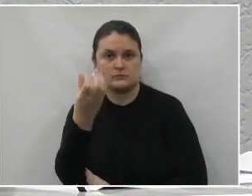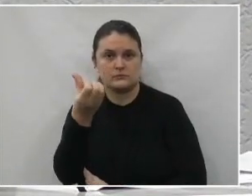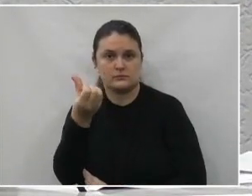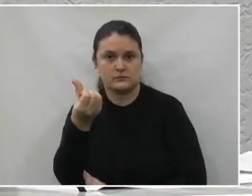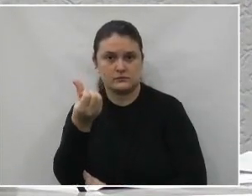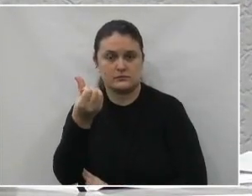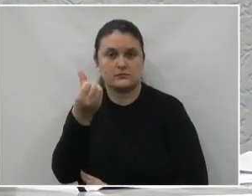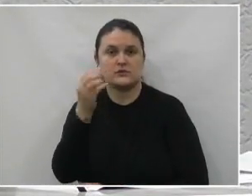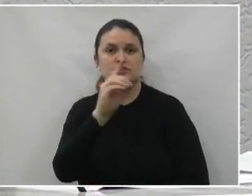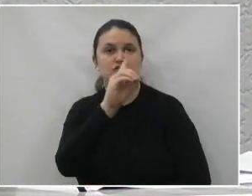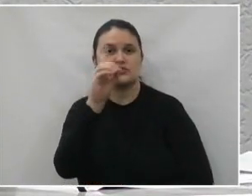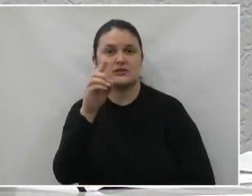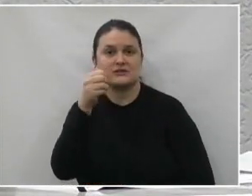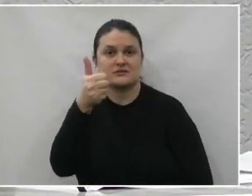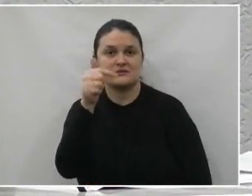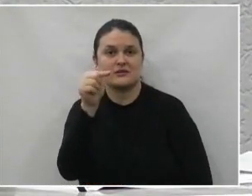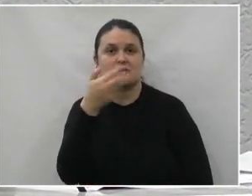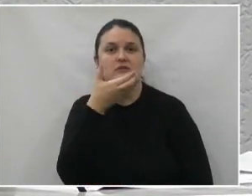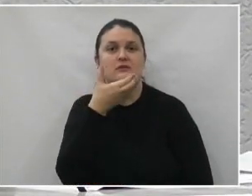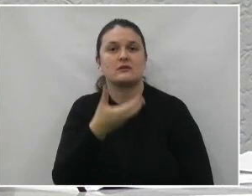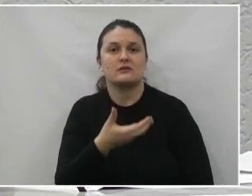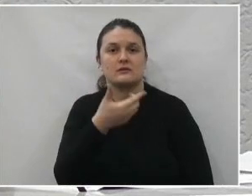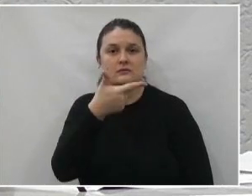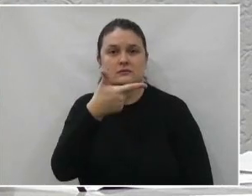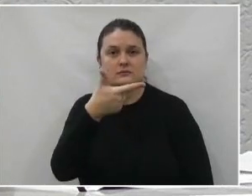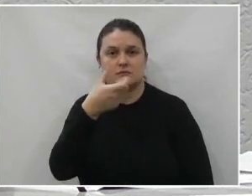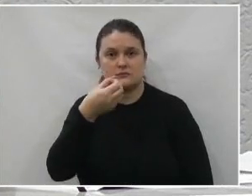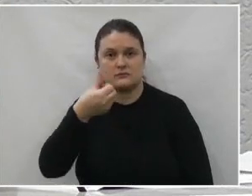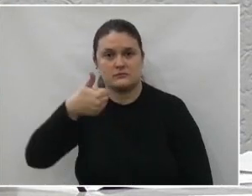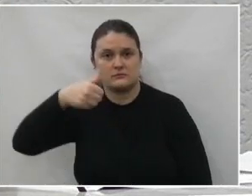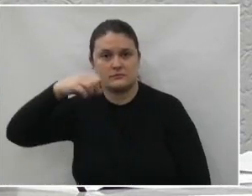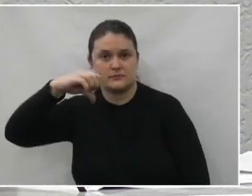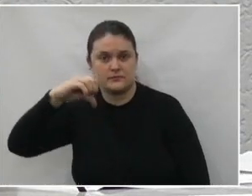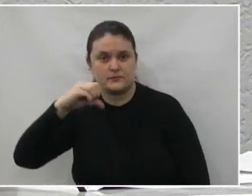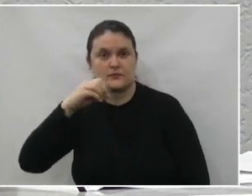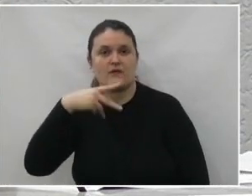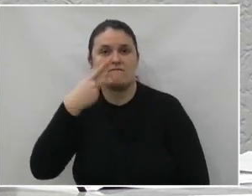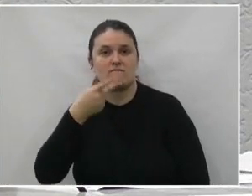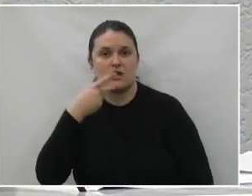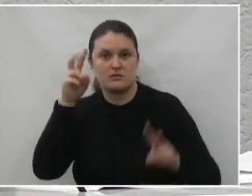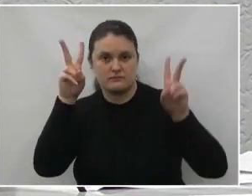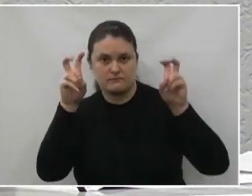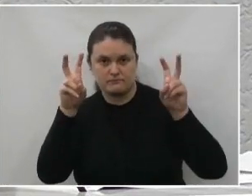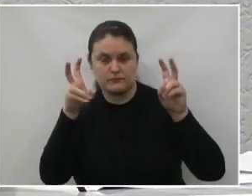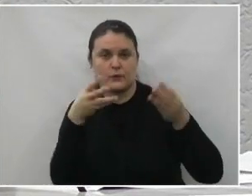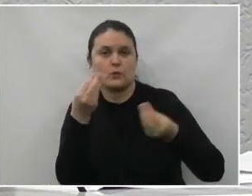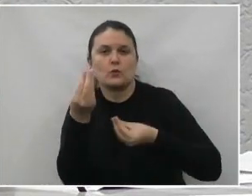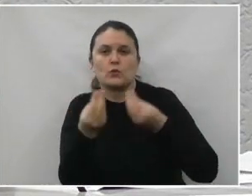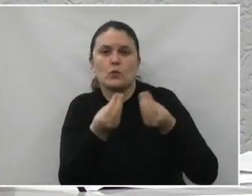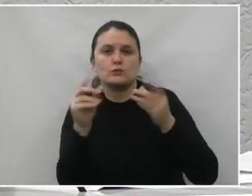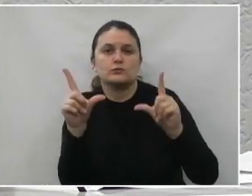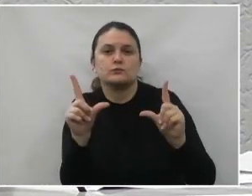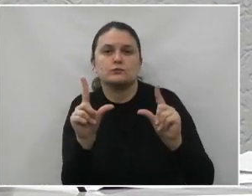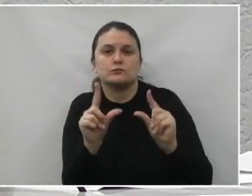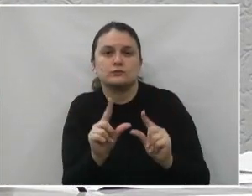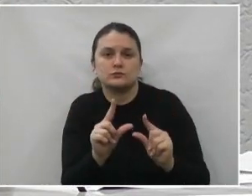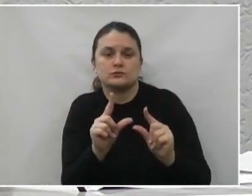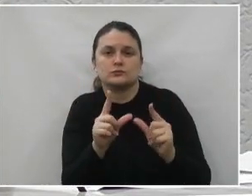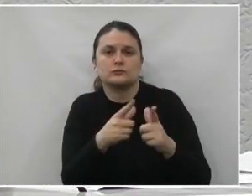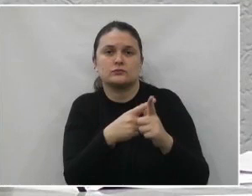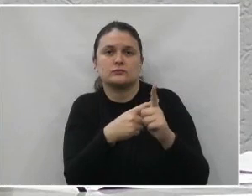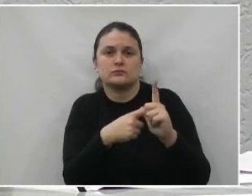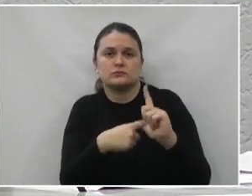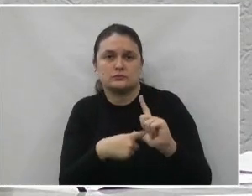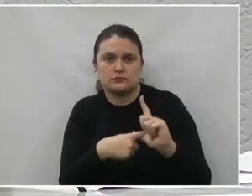4.846, de 17 de dezembro de 2019, que trata sobre a forma de amortização do déficit